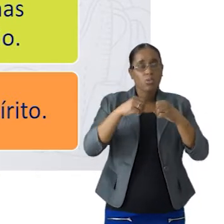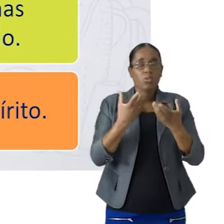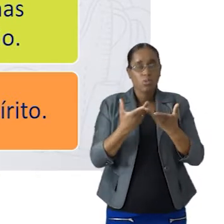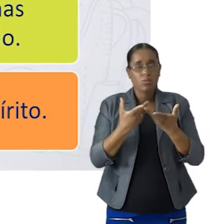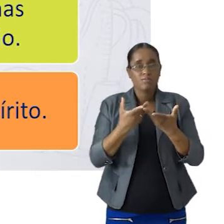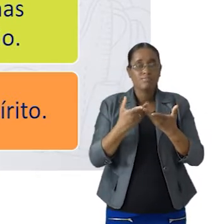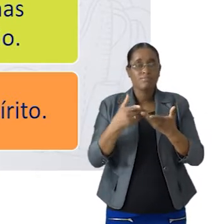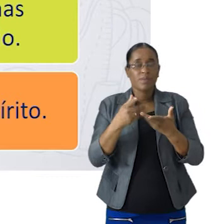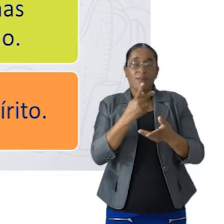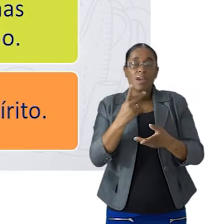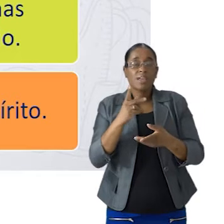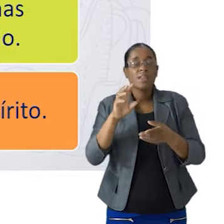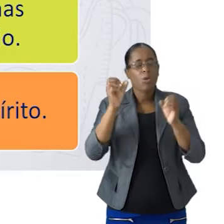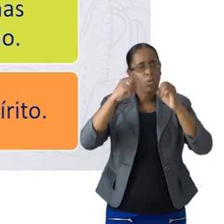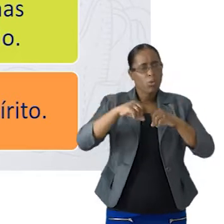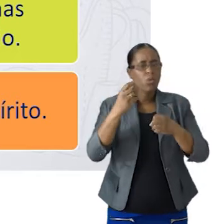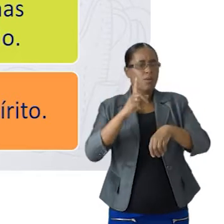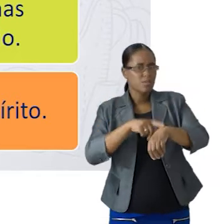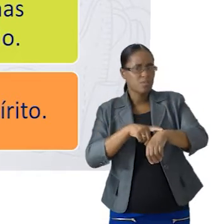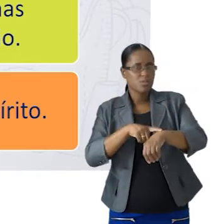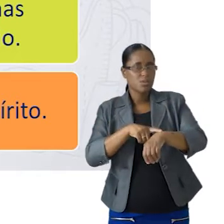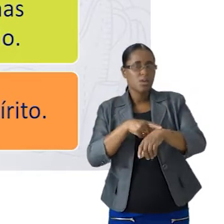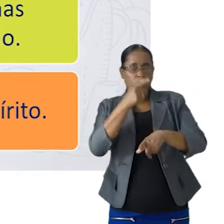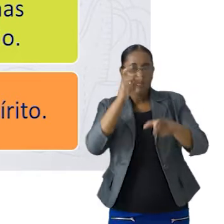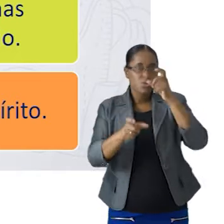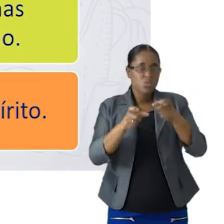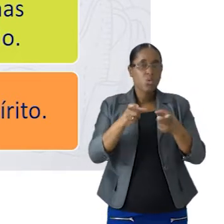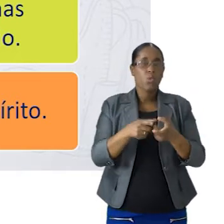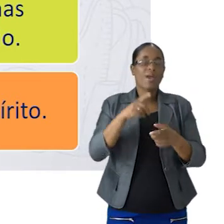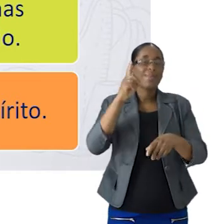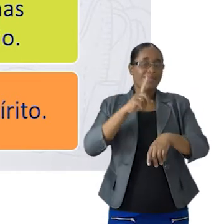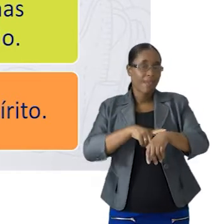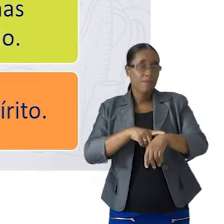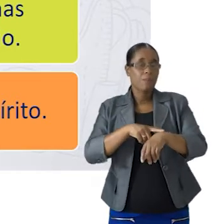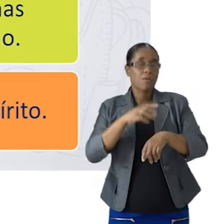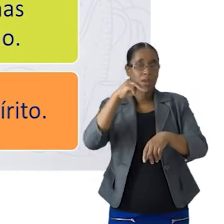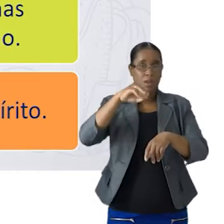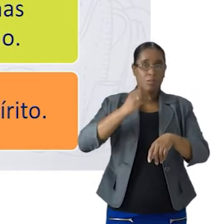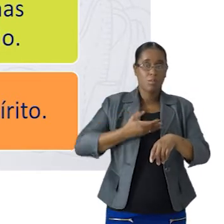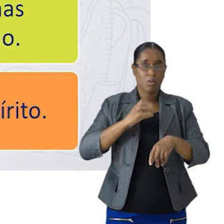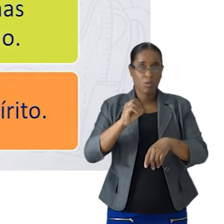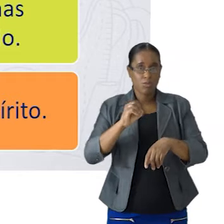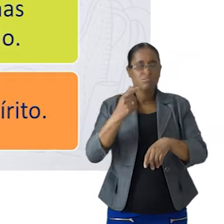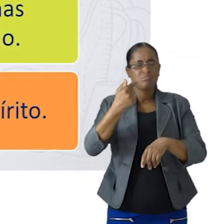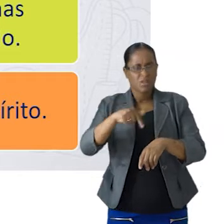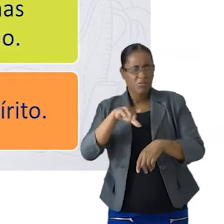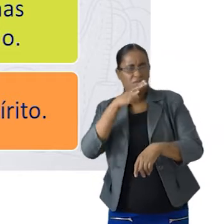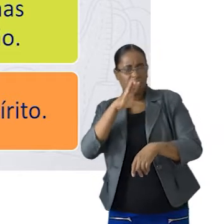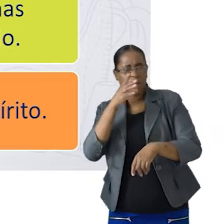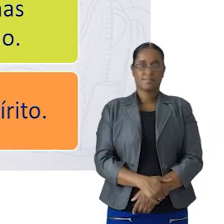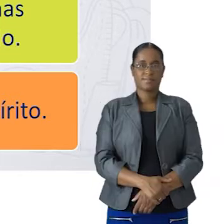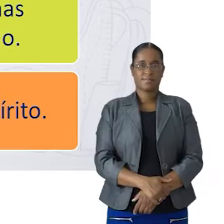tempo e modo. Prestem atenção. Tempo e modo. Do que é que estamos a falar? Dos